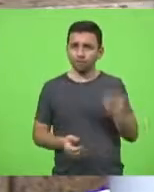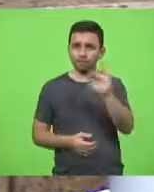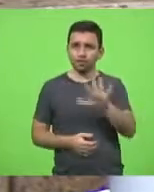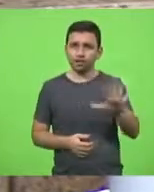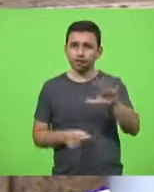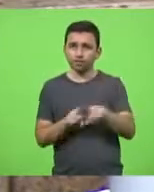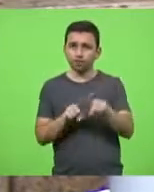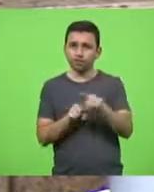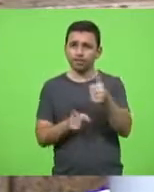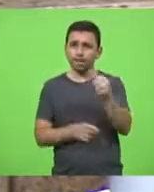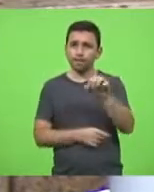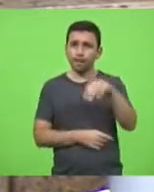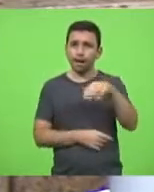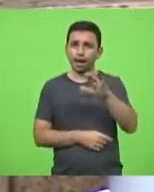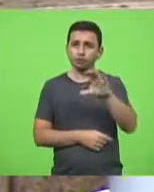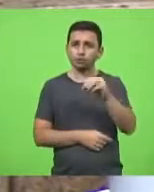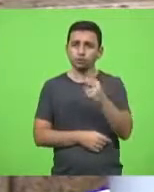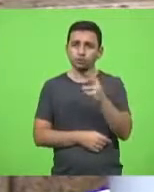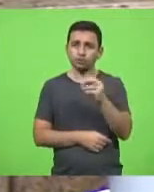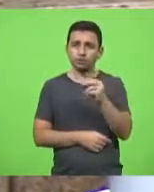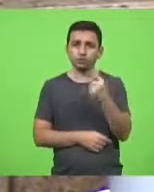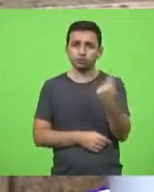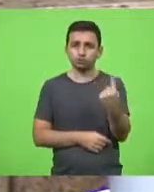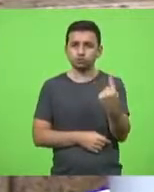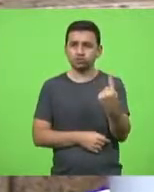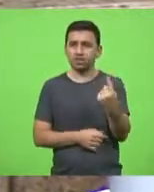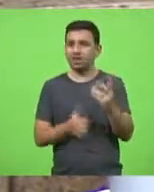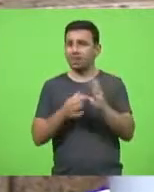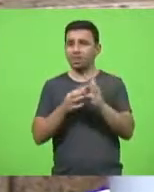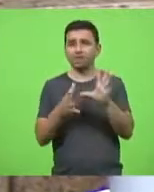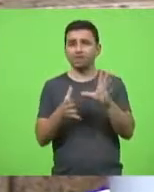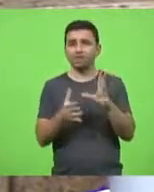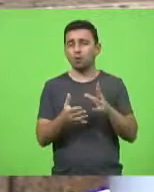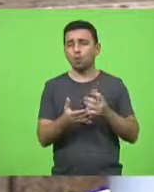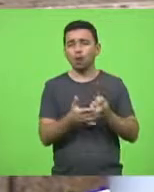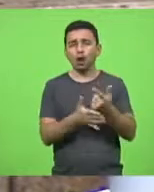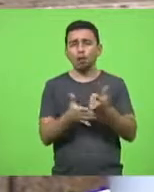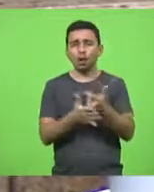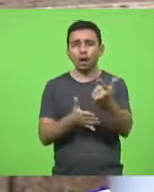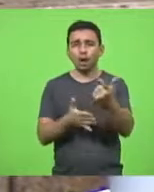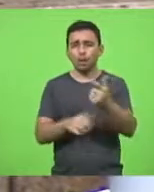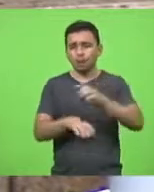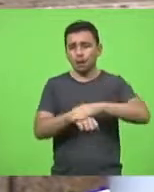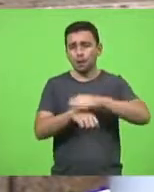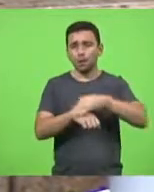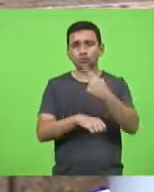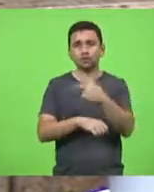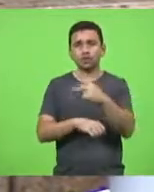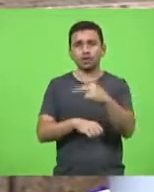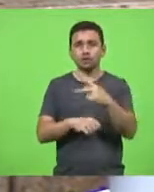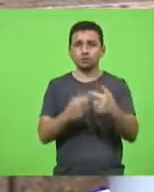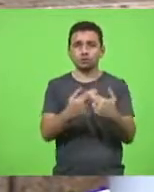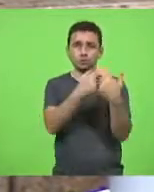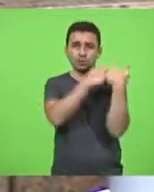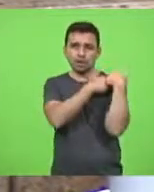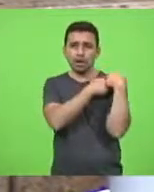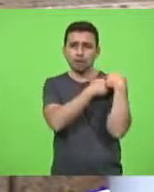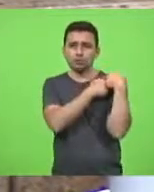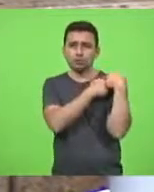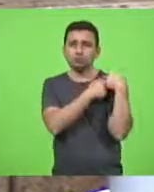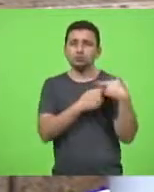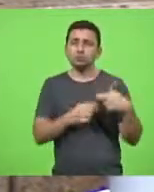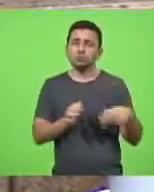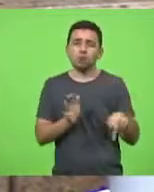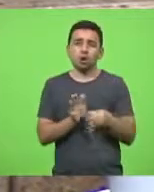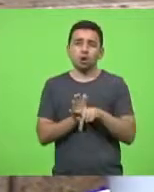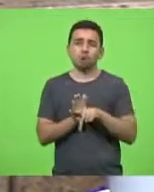10 de março de 21, que autoriza adquirir vacinas e assumir os riscos referentes à responsabilidade civil nos termos